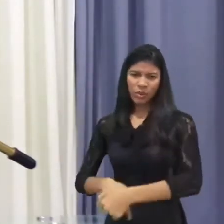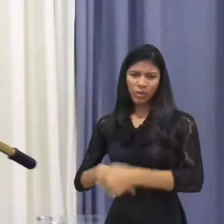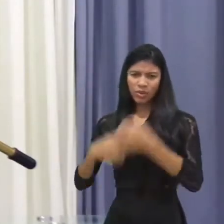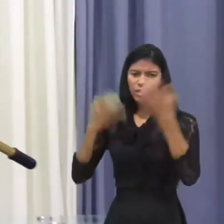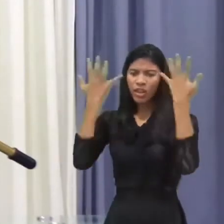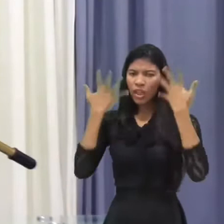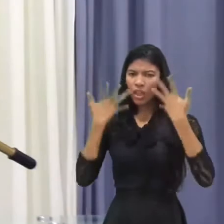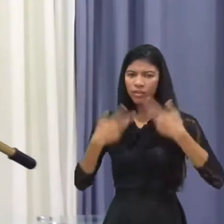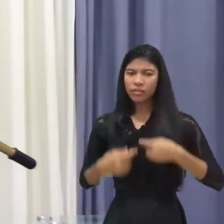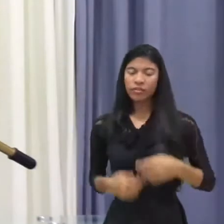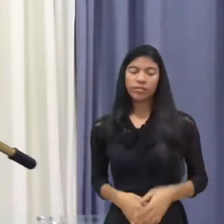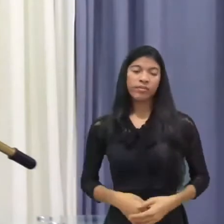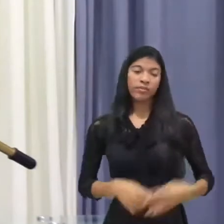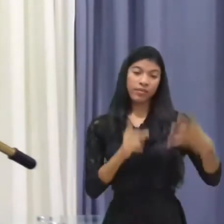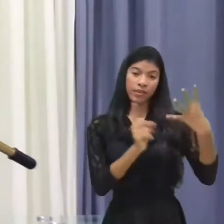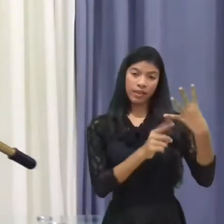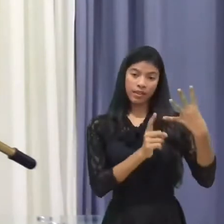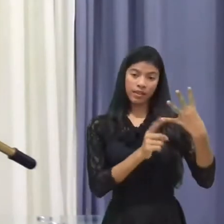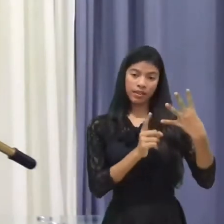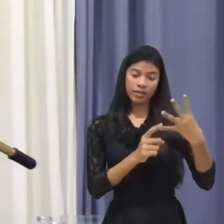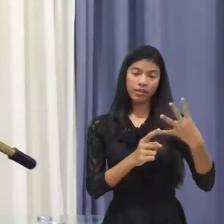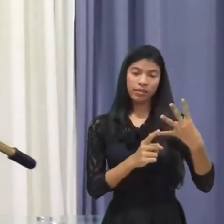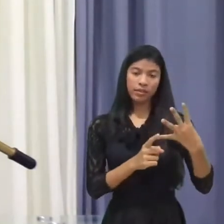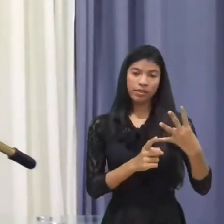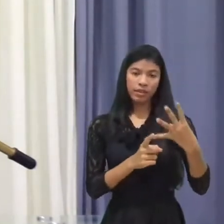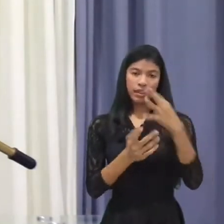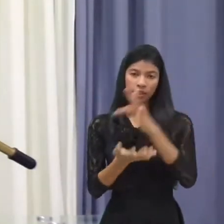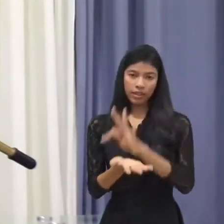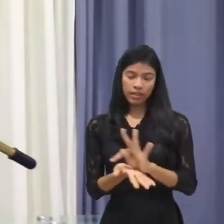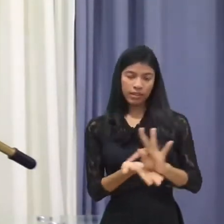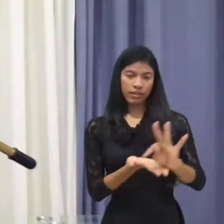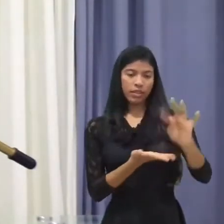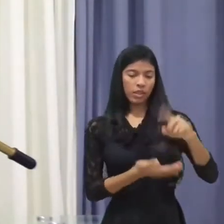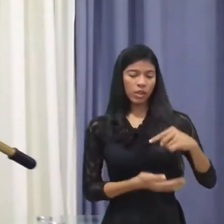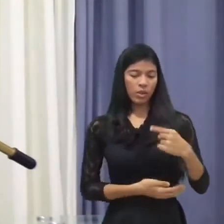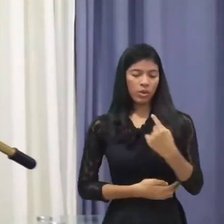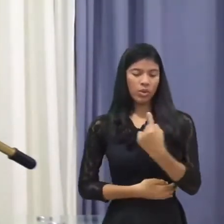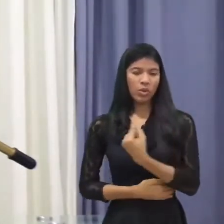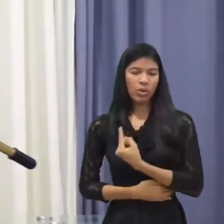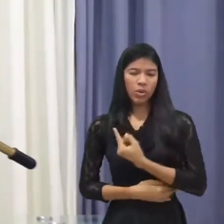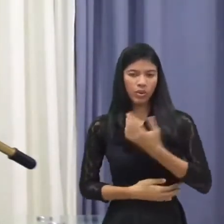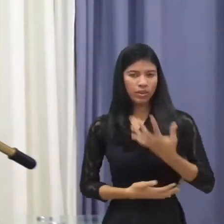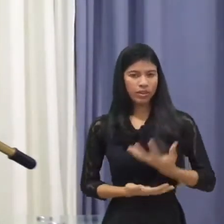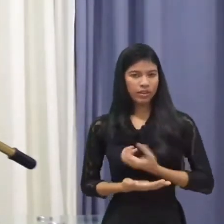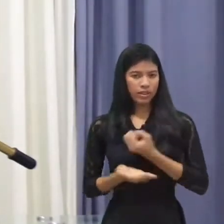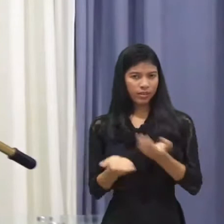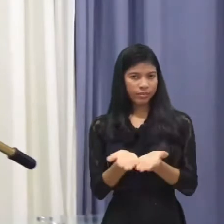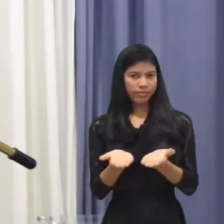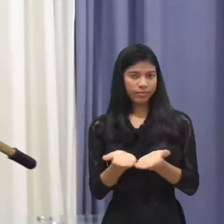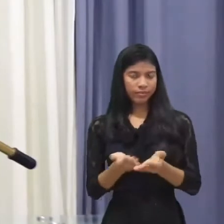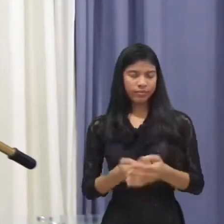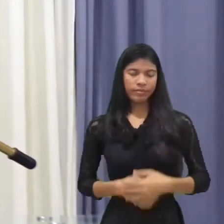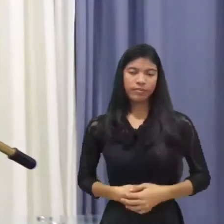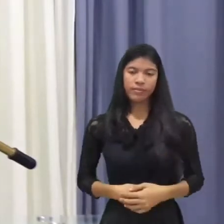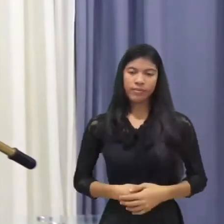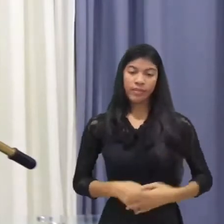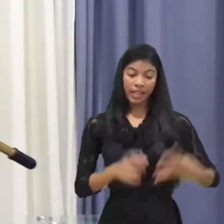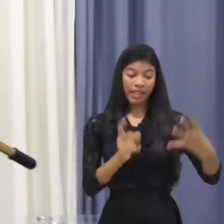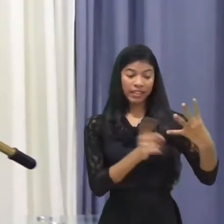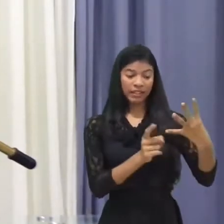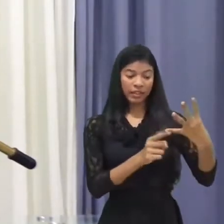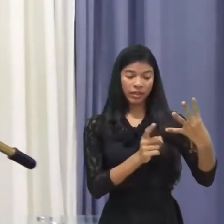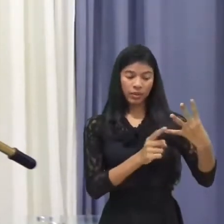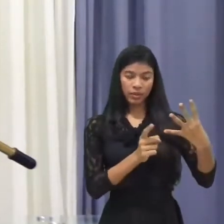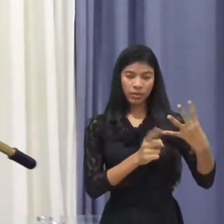1 Tessalonicenses 4, 17, nós os salvos. Esse último uso é ilustrado em Atos 8,